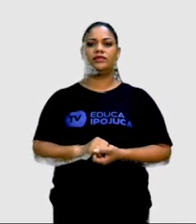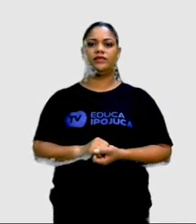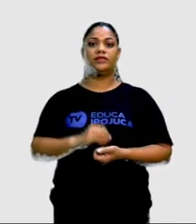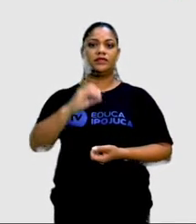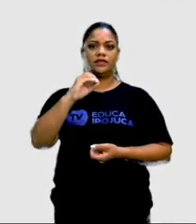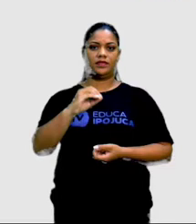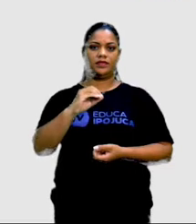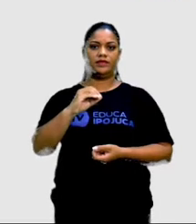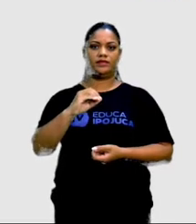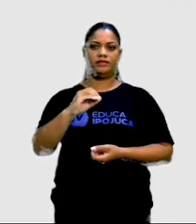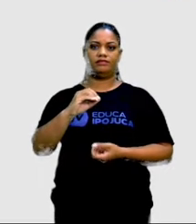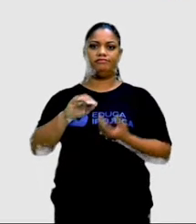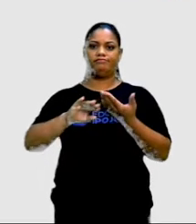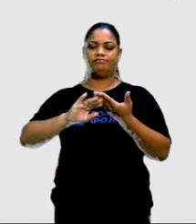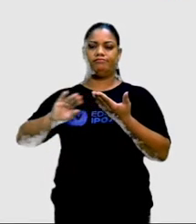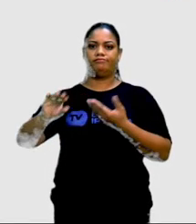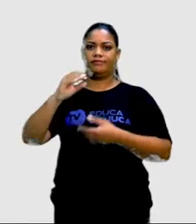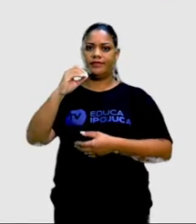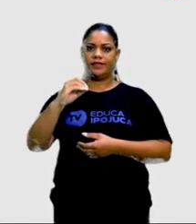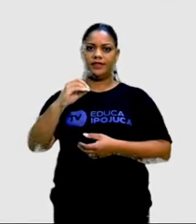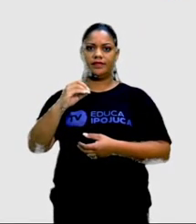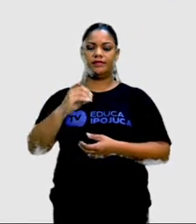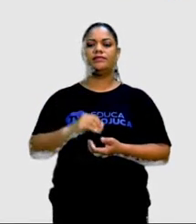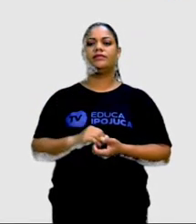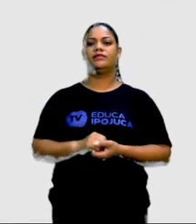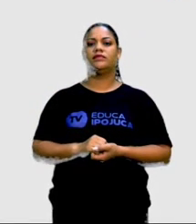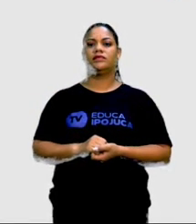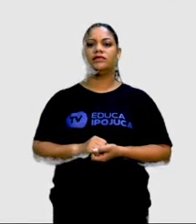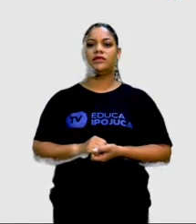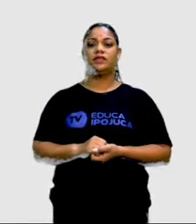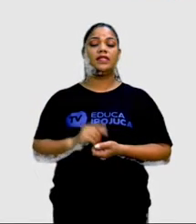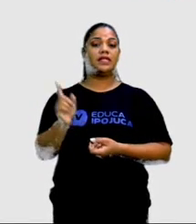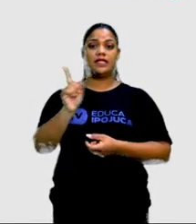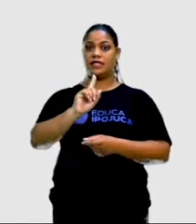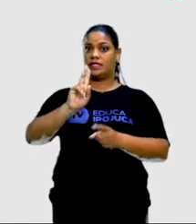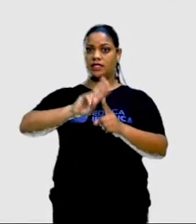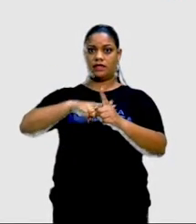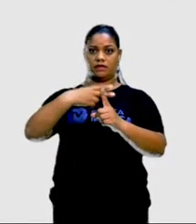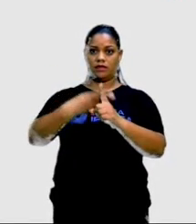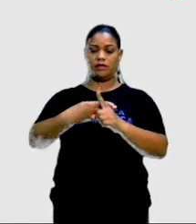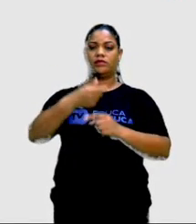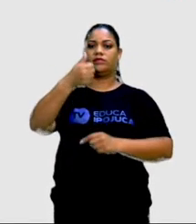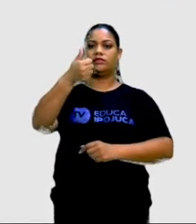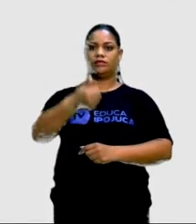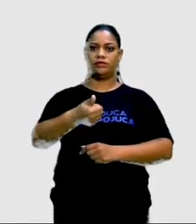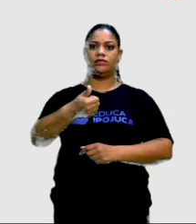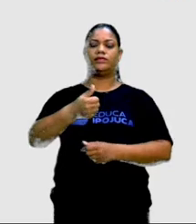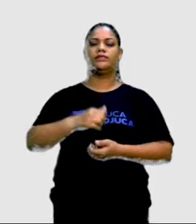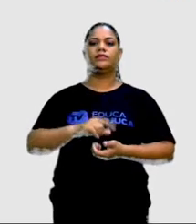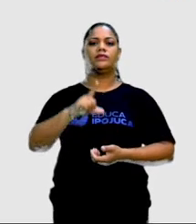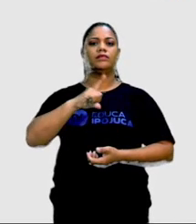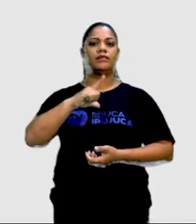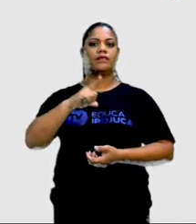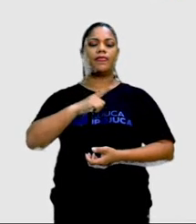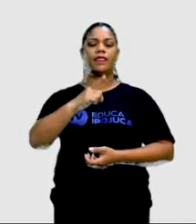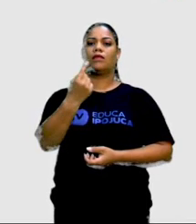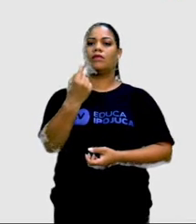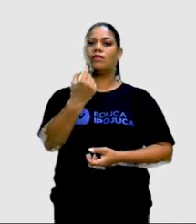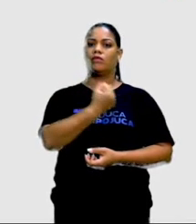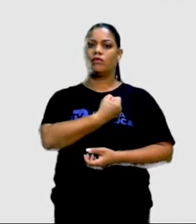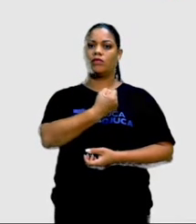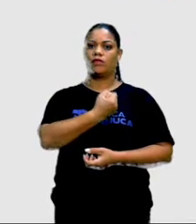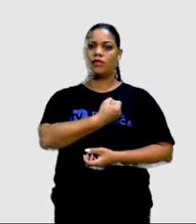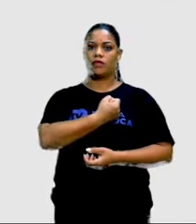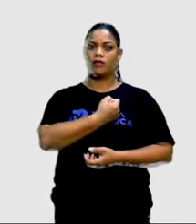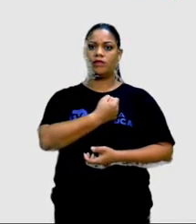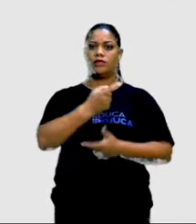resto vai ser zero. Se não é múltiplo, vai restar 1, como está dizendo aí, ó. Temos um número que se